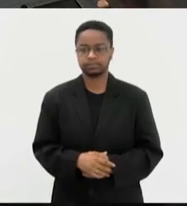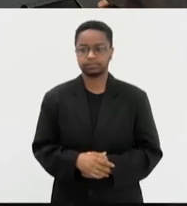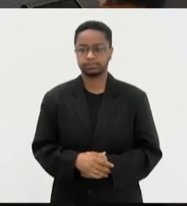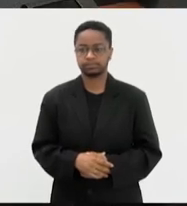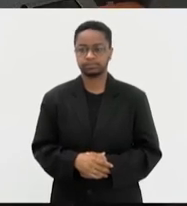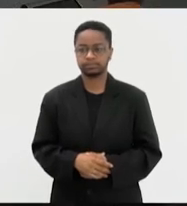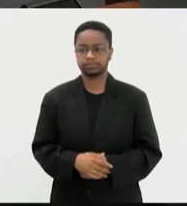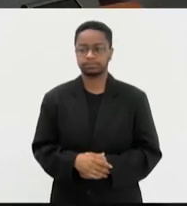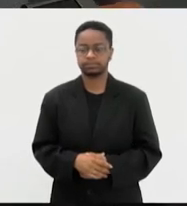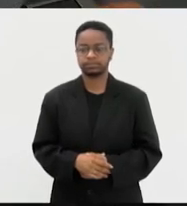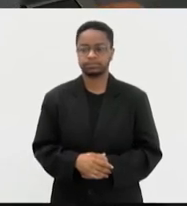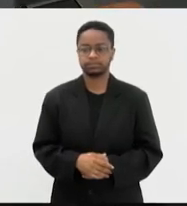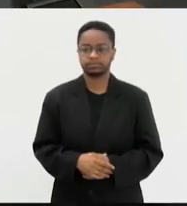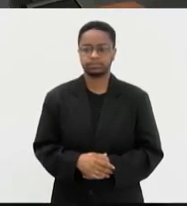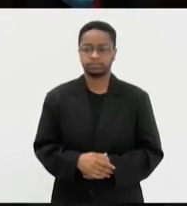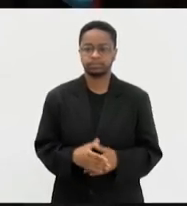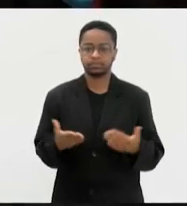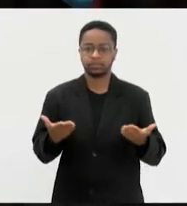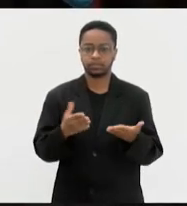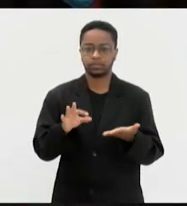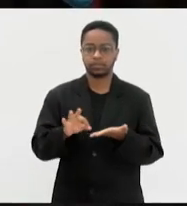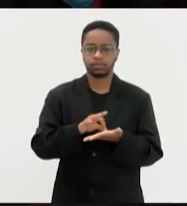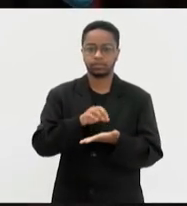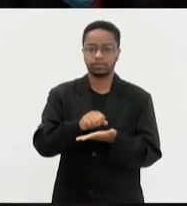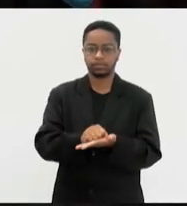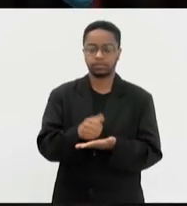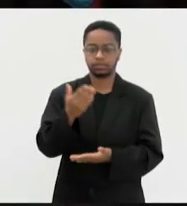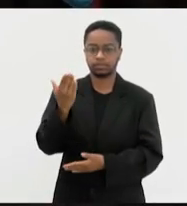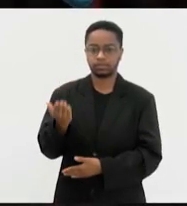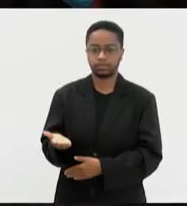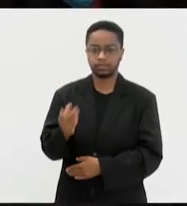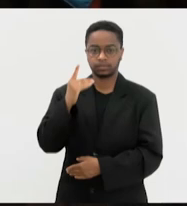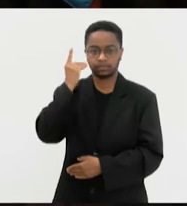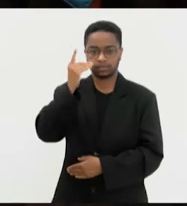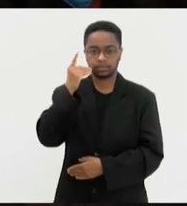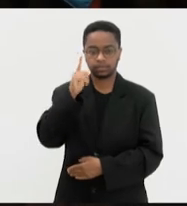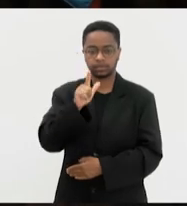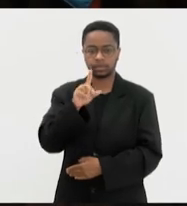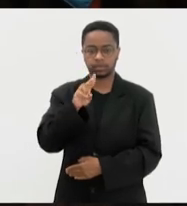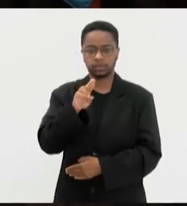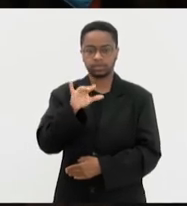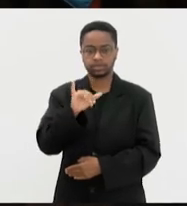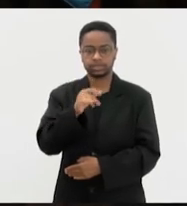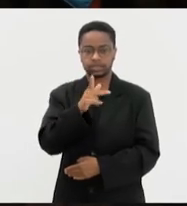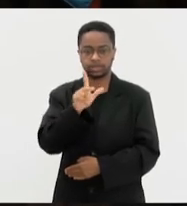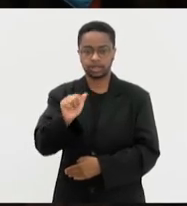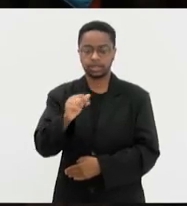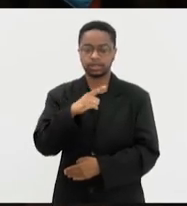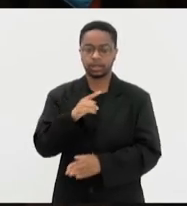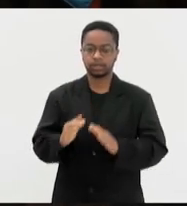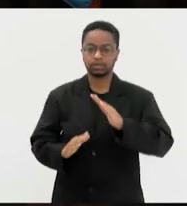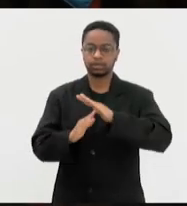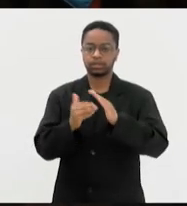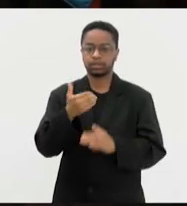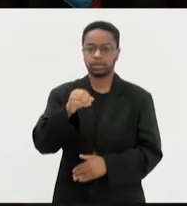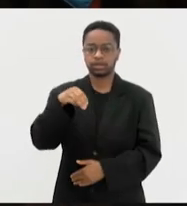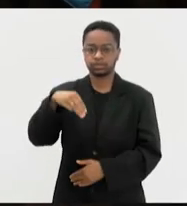presidente a próxima oradora inscrito é a nobre deputada Lucinha que dispõe de 10